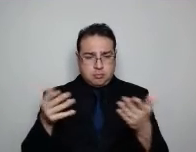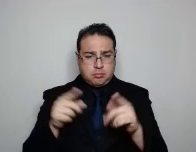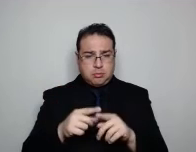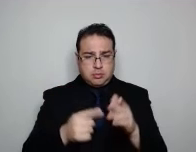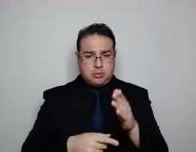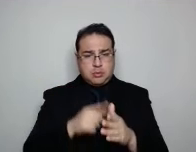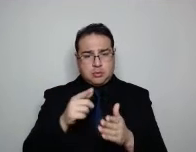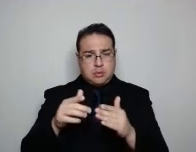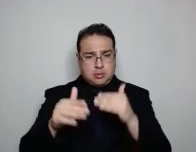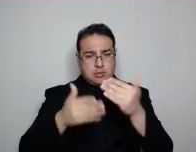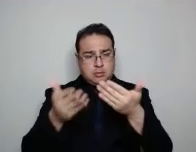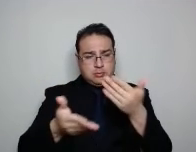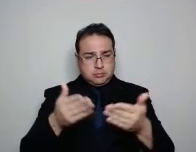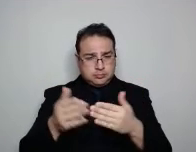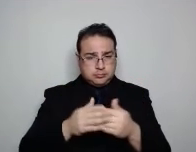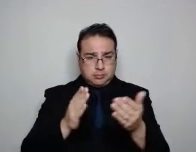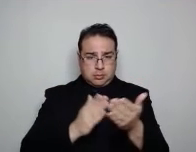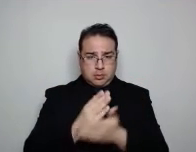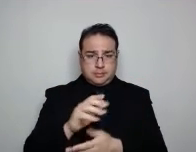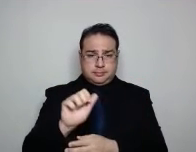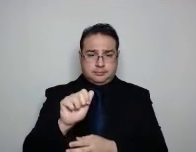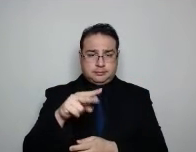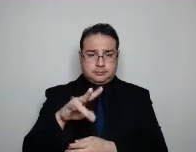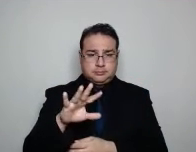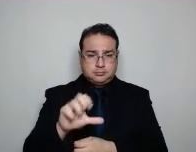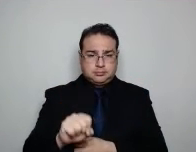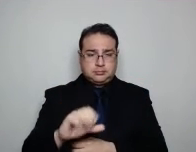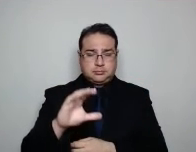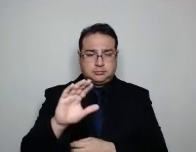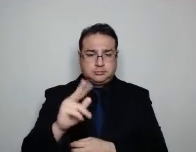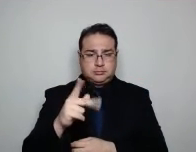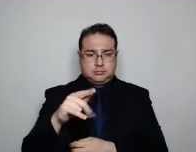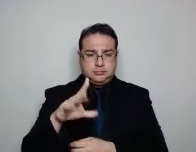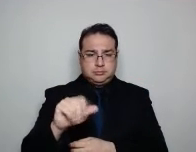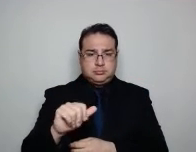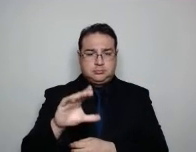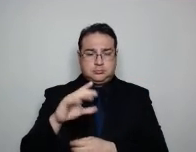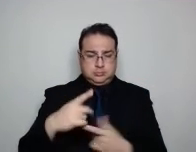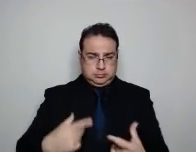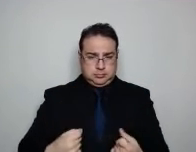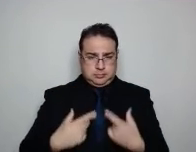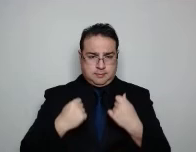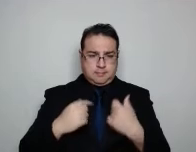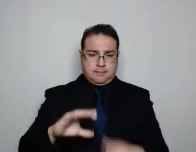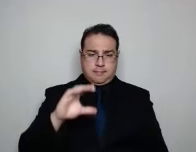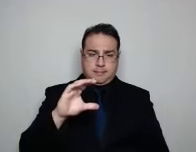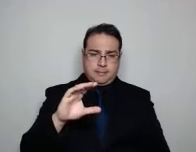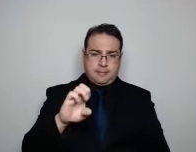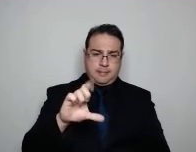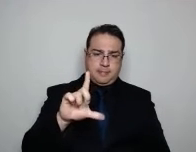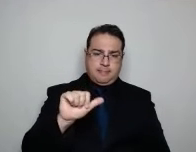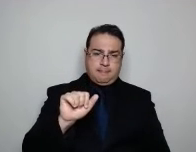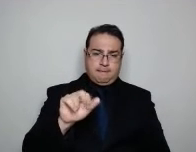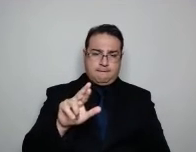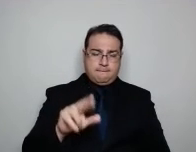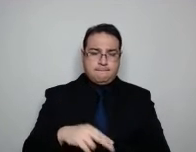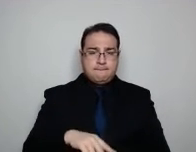tratamento aprovado pela Anvisa para hepatocarcinoma celular. E aí, a